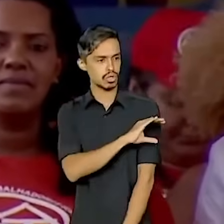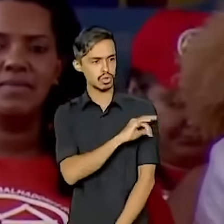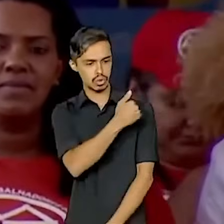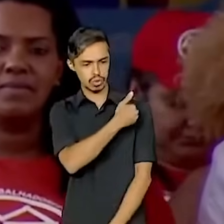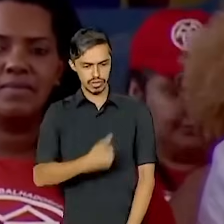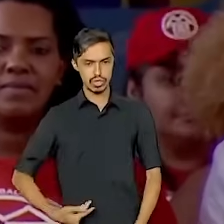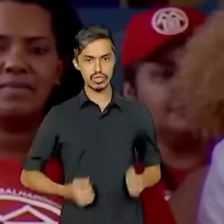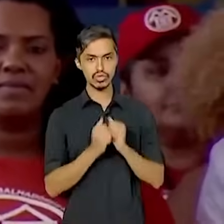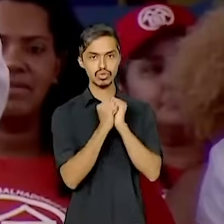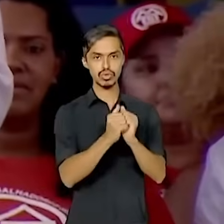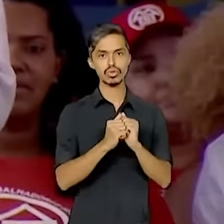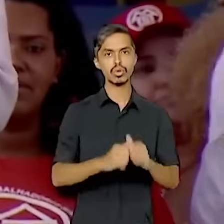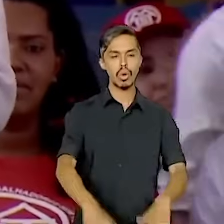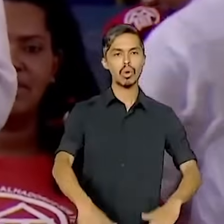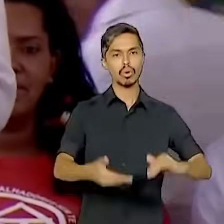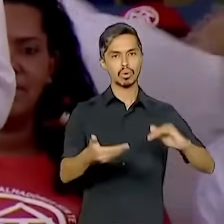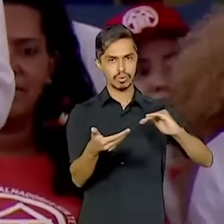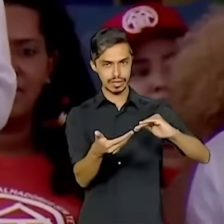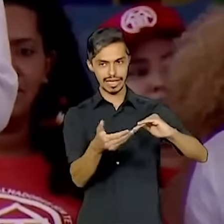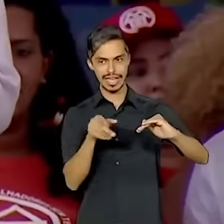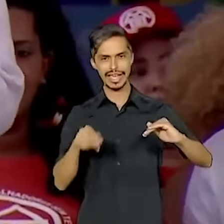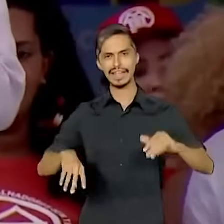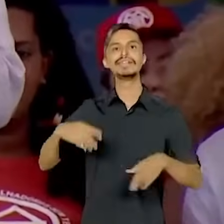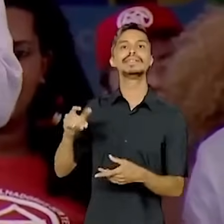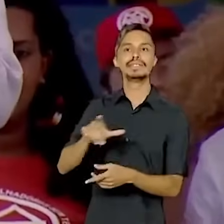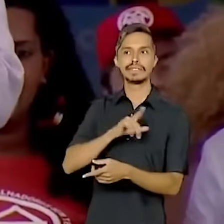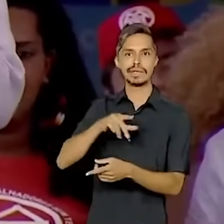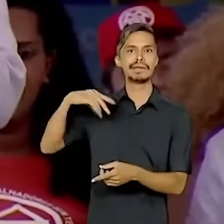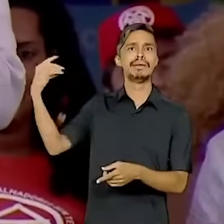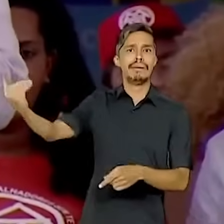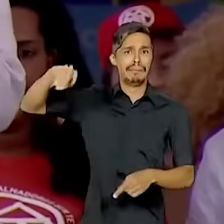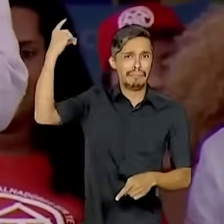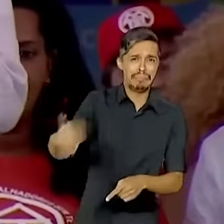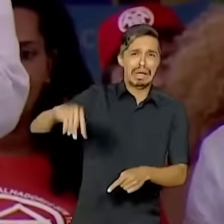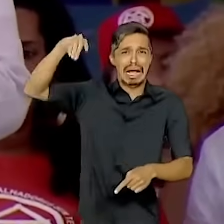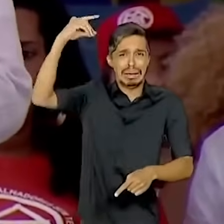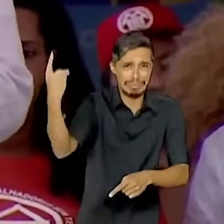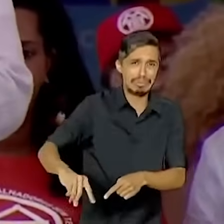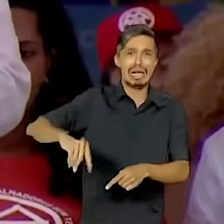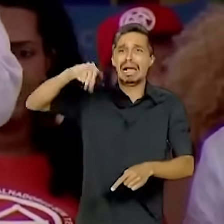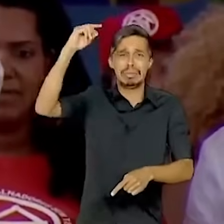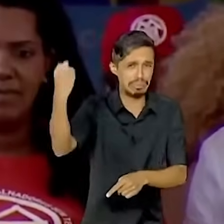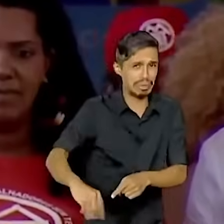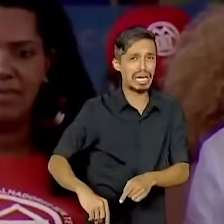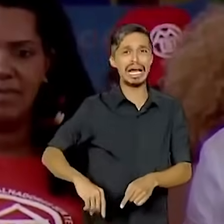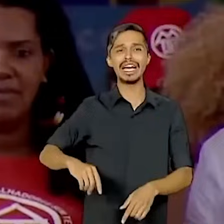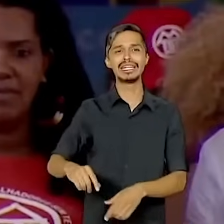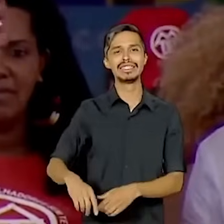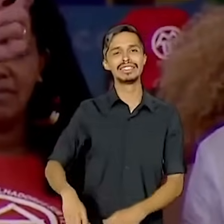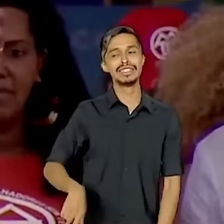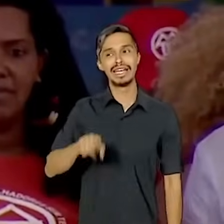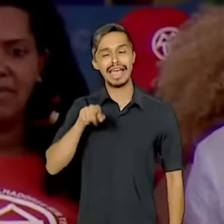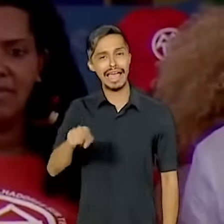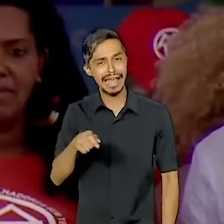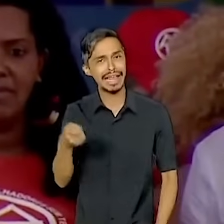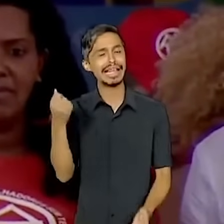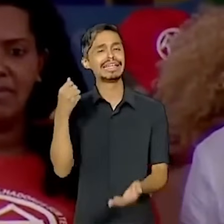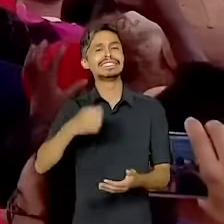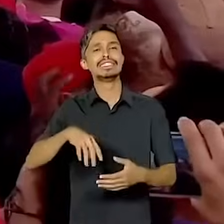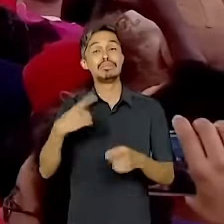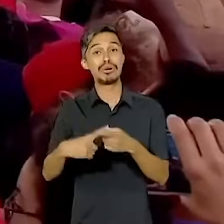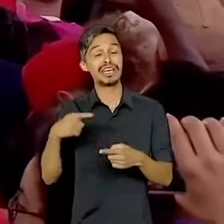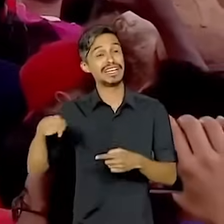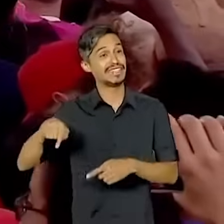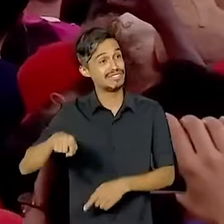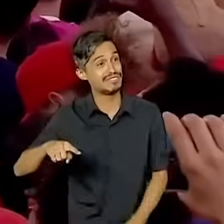Congresso Nacional. É o cara que mais apanha, é o cara que é mais cobrado, porque ele vai fazer acordo,